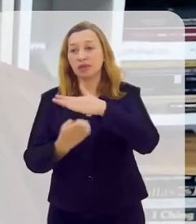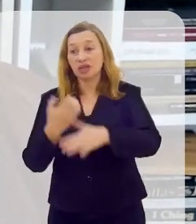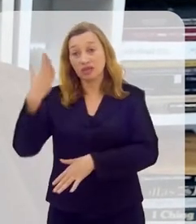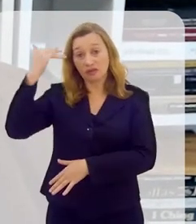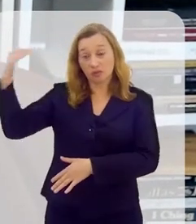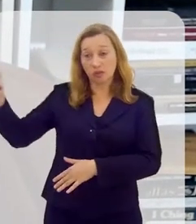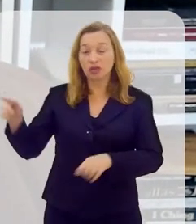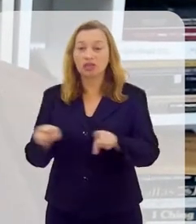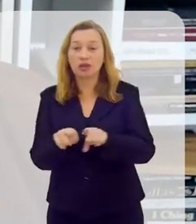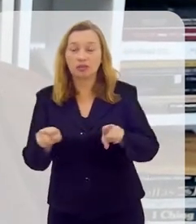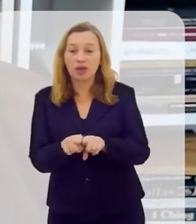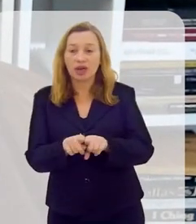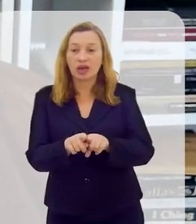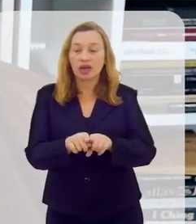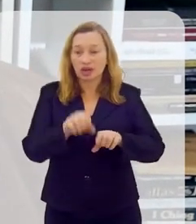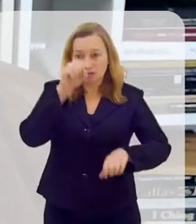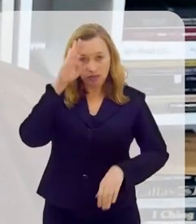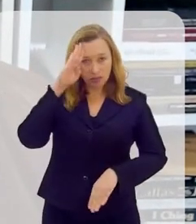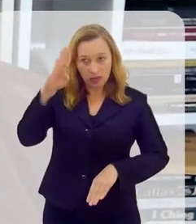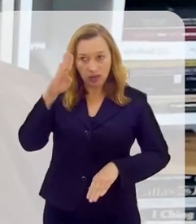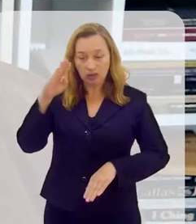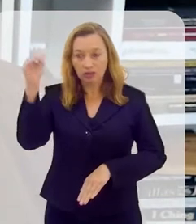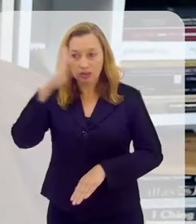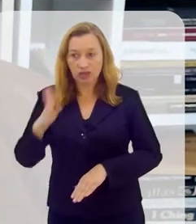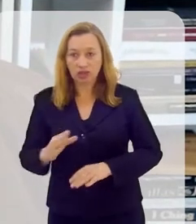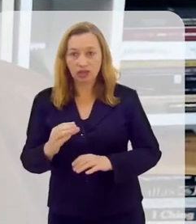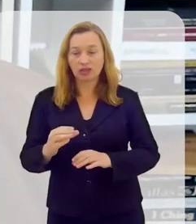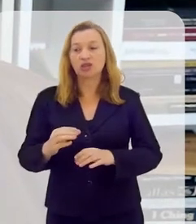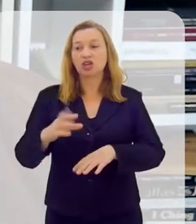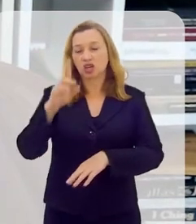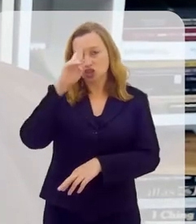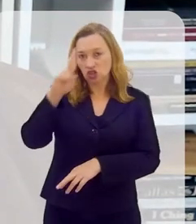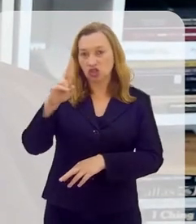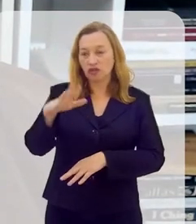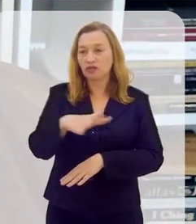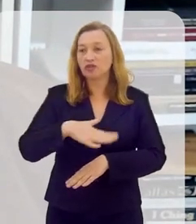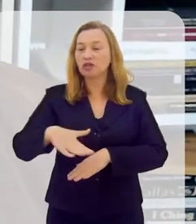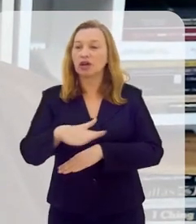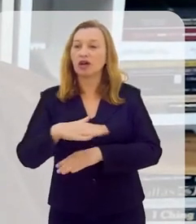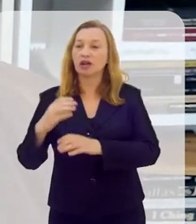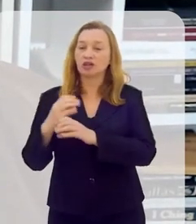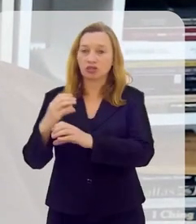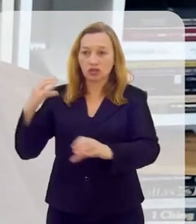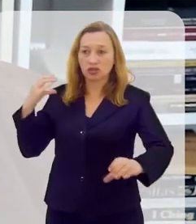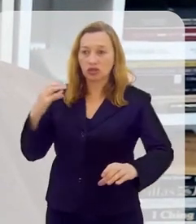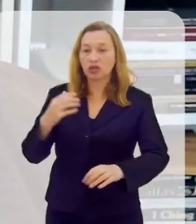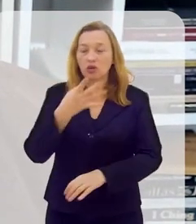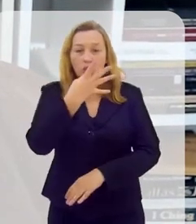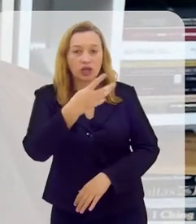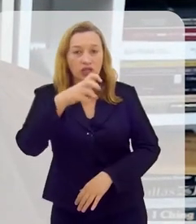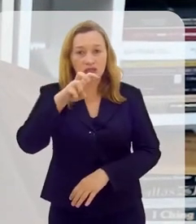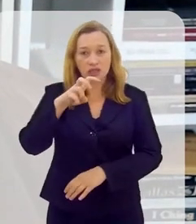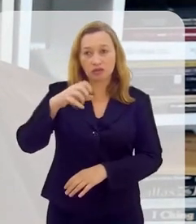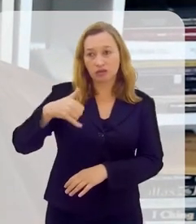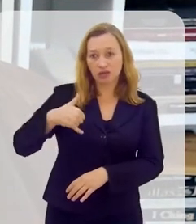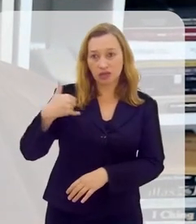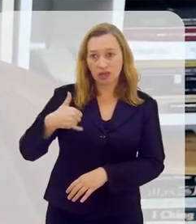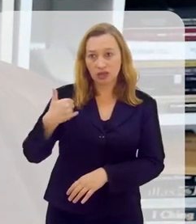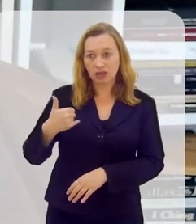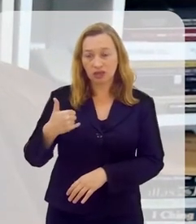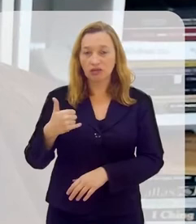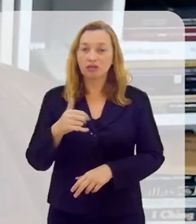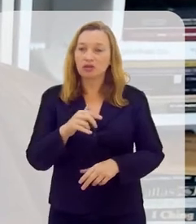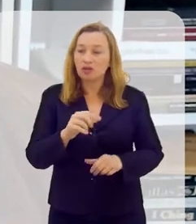Exército Brasileiro, em que foi chefe do Departamento de Engenharia. Todo esse sucesso não impediu que, aos 45